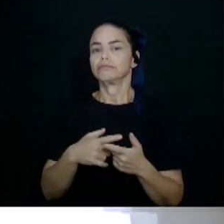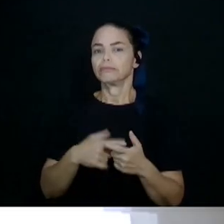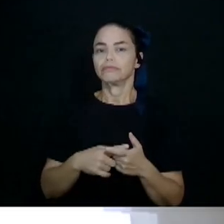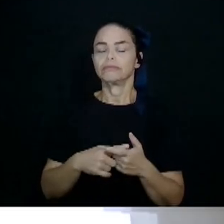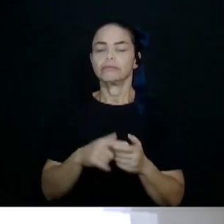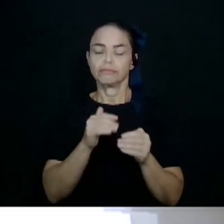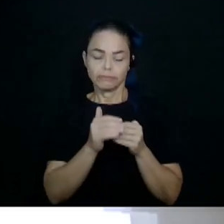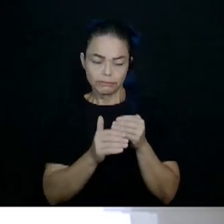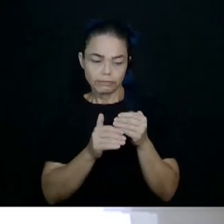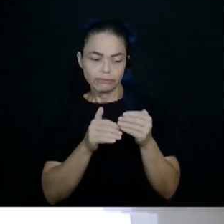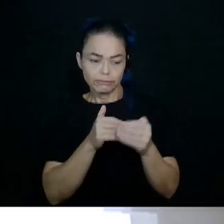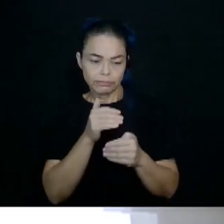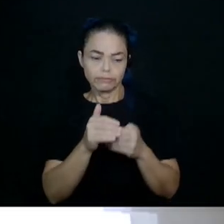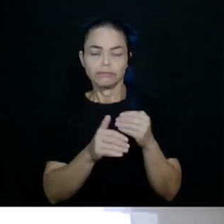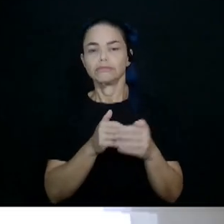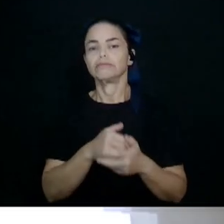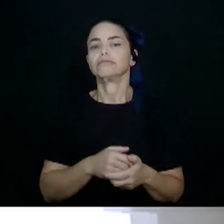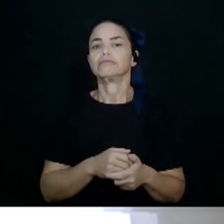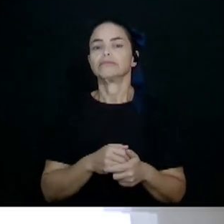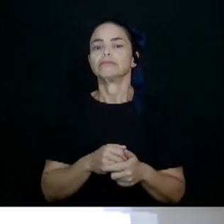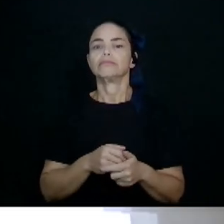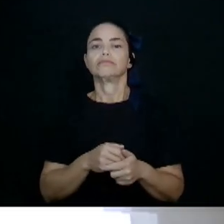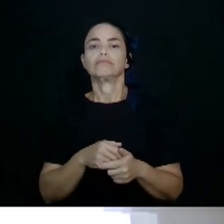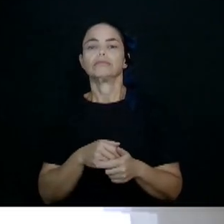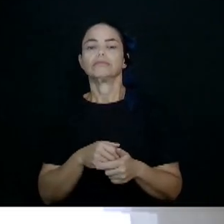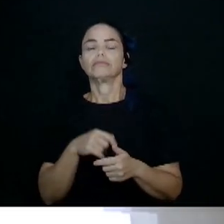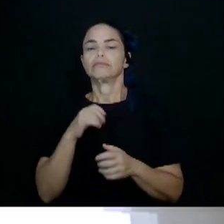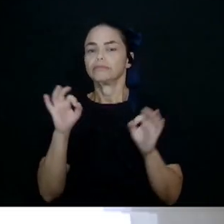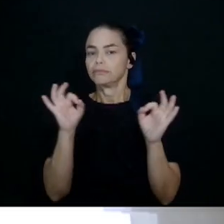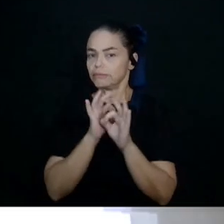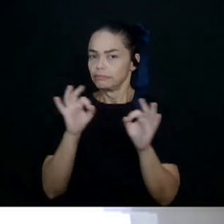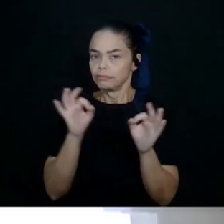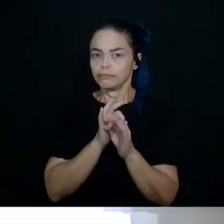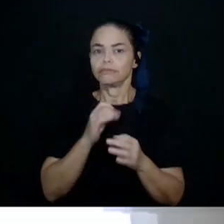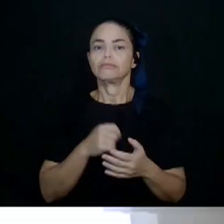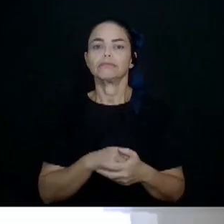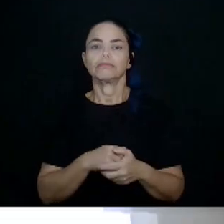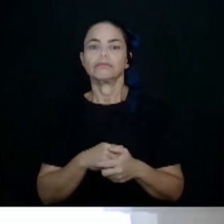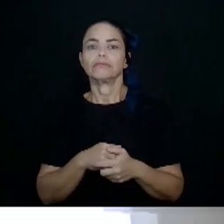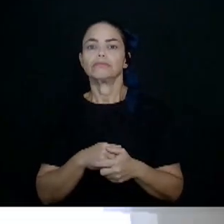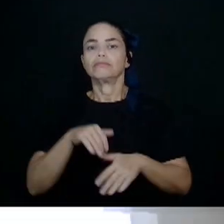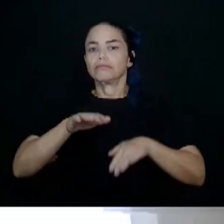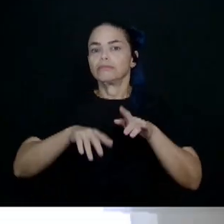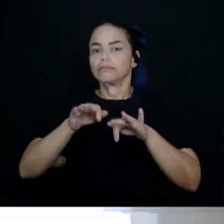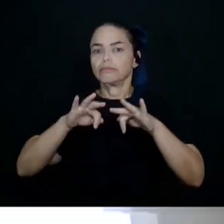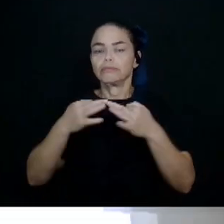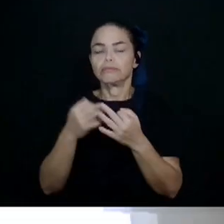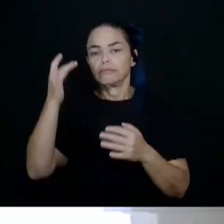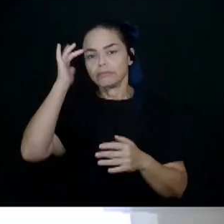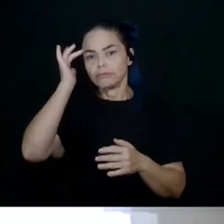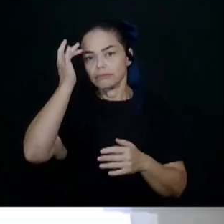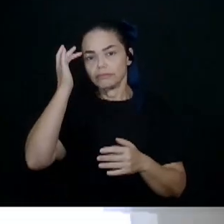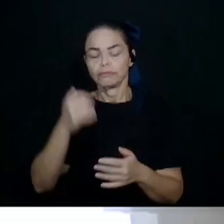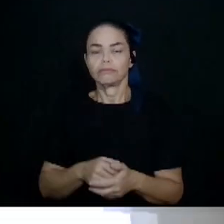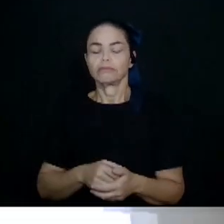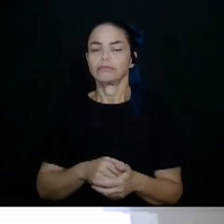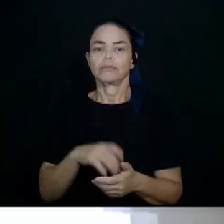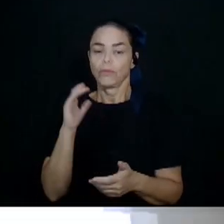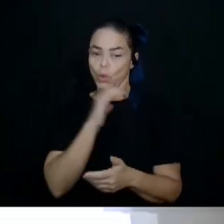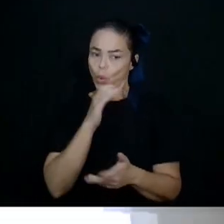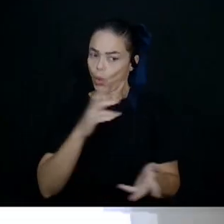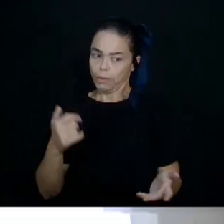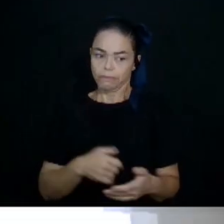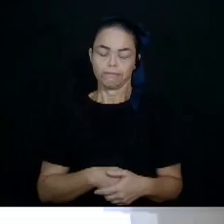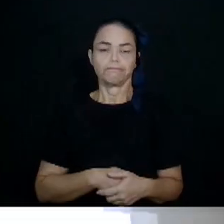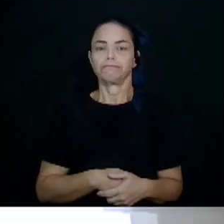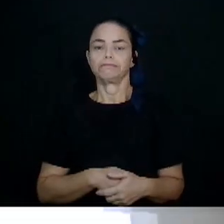e gradual. De maneira nenhuma a ideia, e muitas vezes a família acha que vai ser de uma vez, né? Da noite para o dia a pessoa